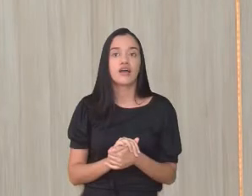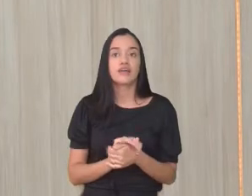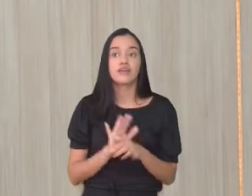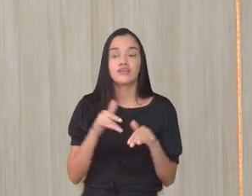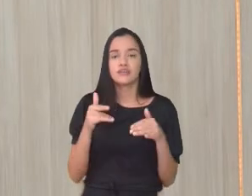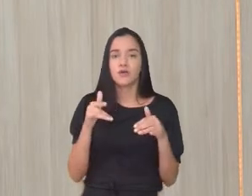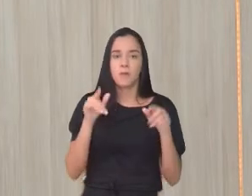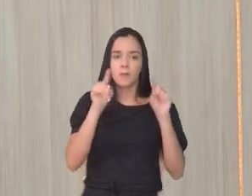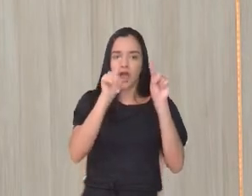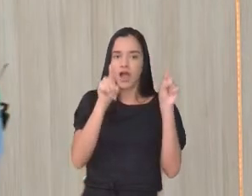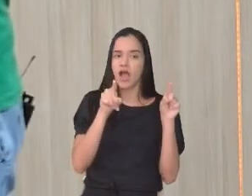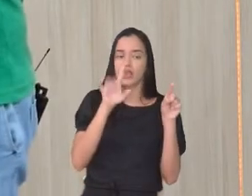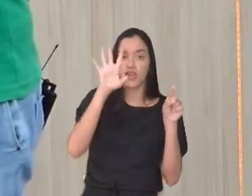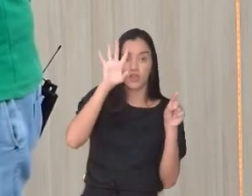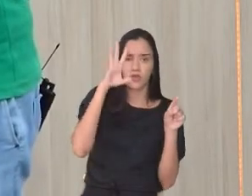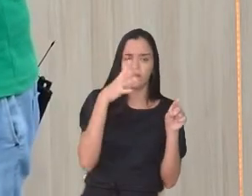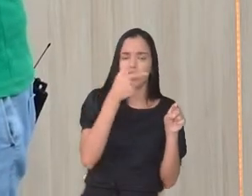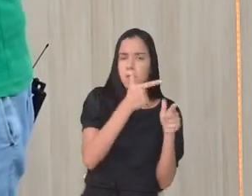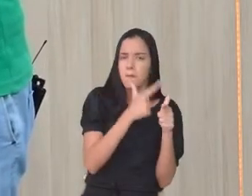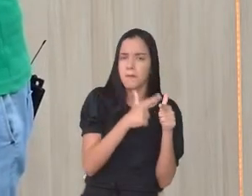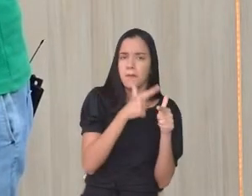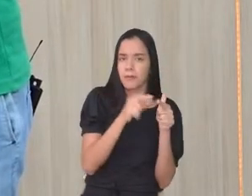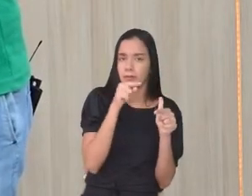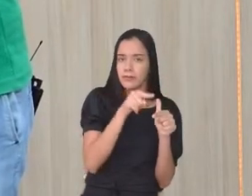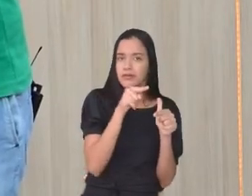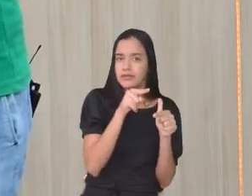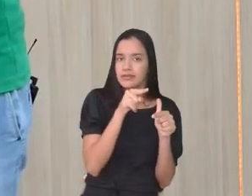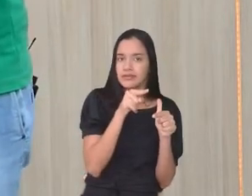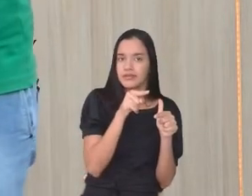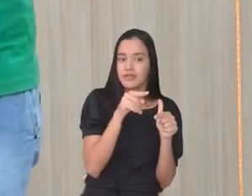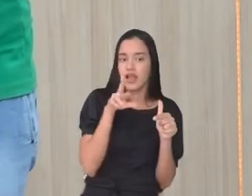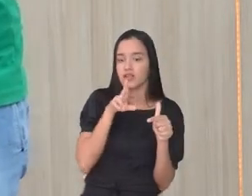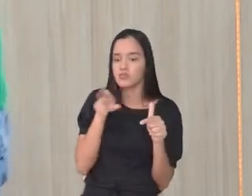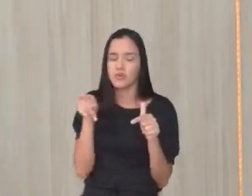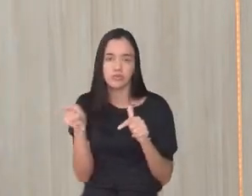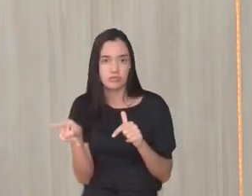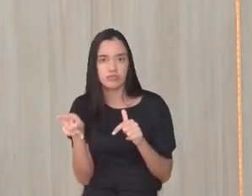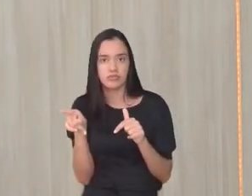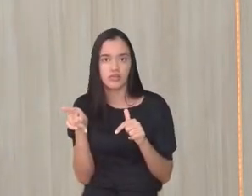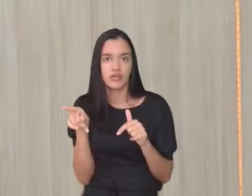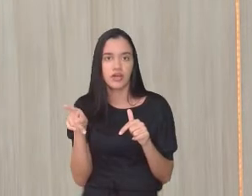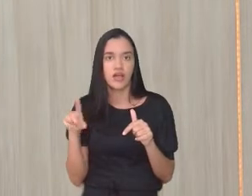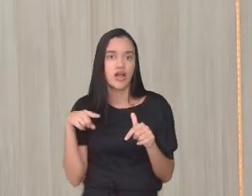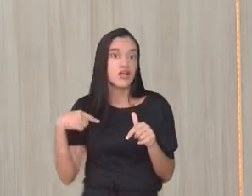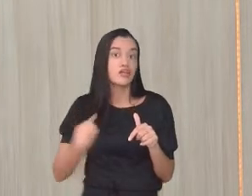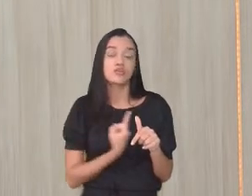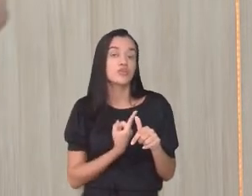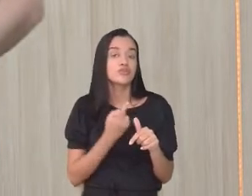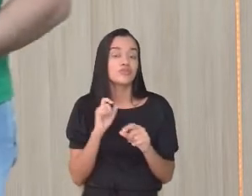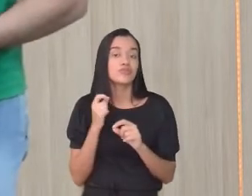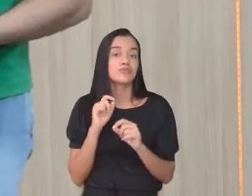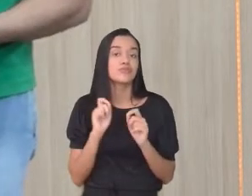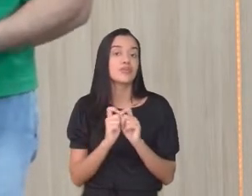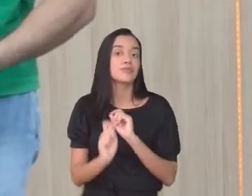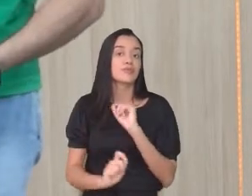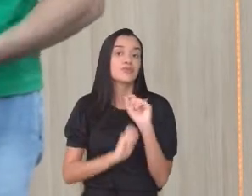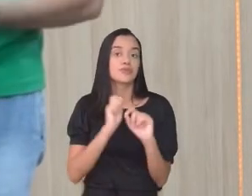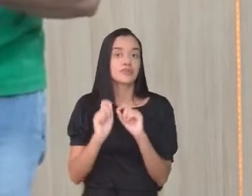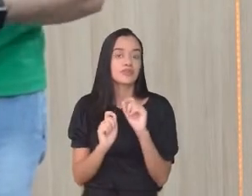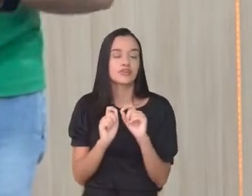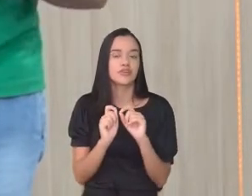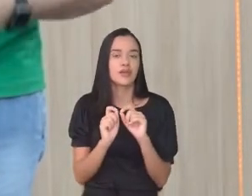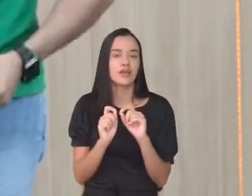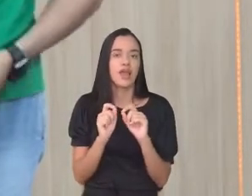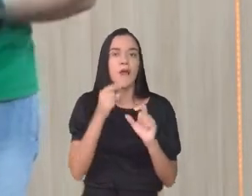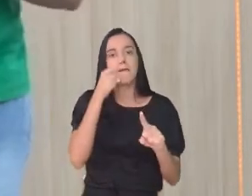sair daqui e chegar aqui, o que foi que a gente fez com o 3 e com o 2? A gente efetuou